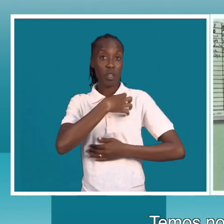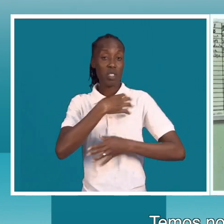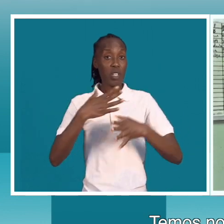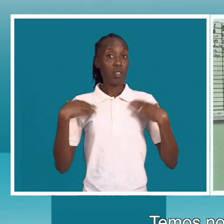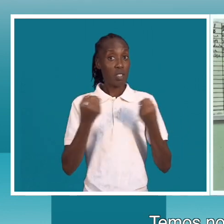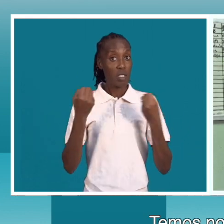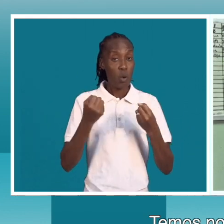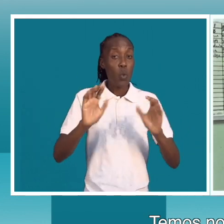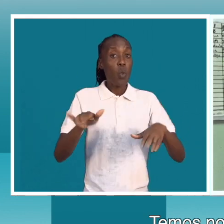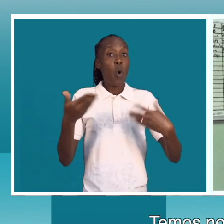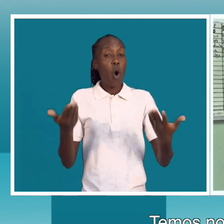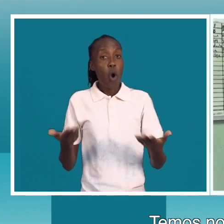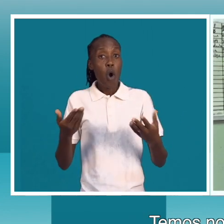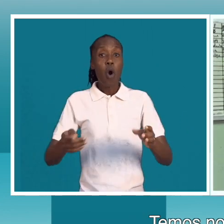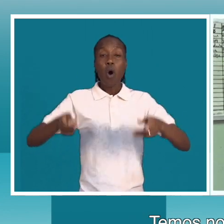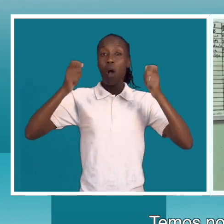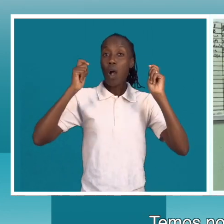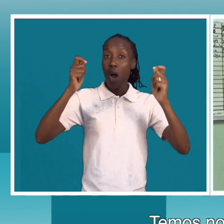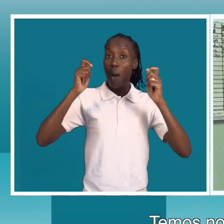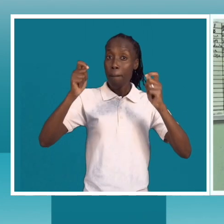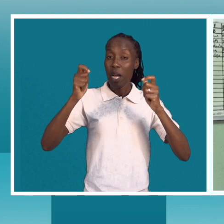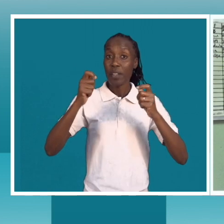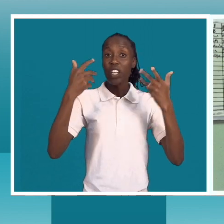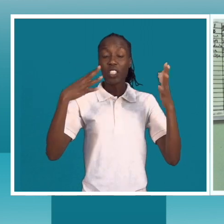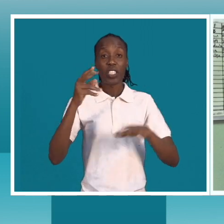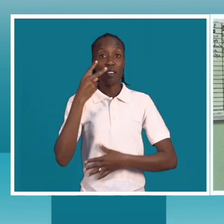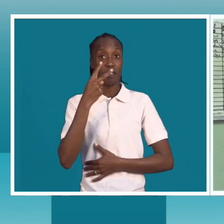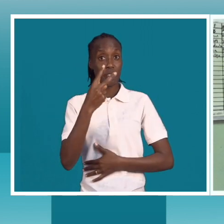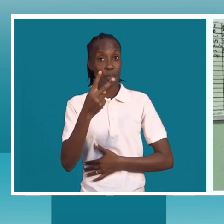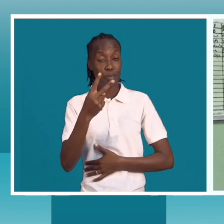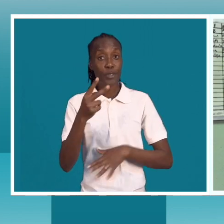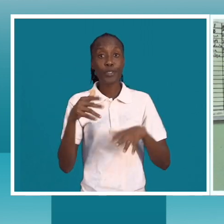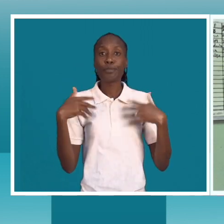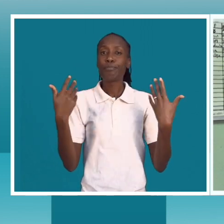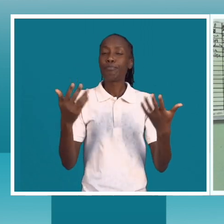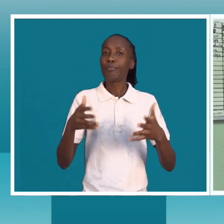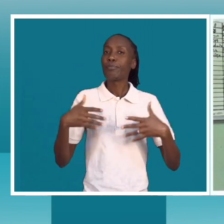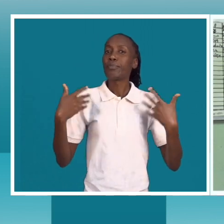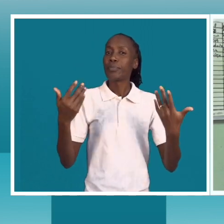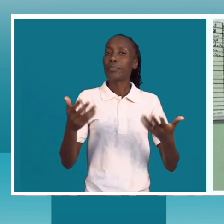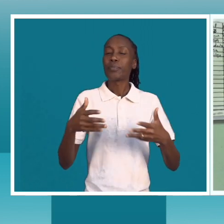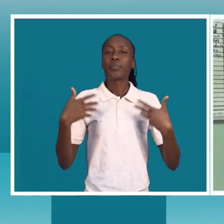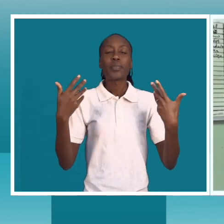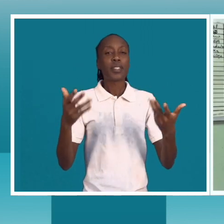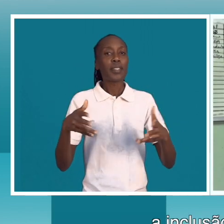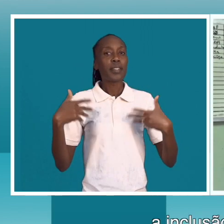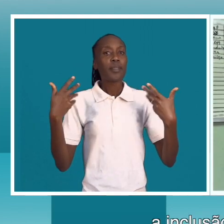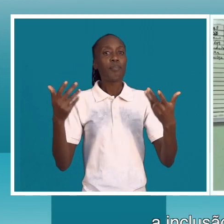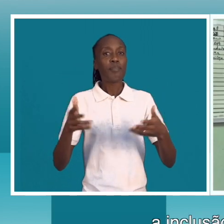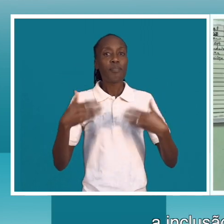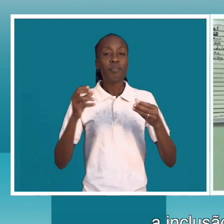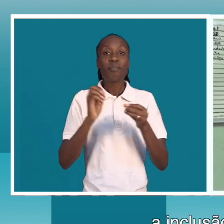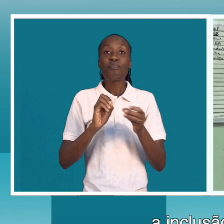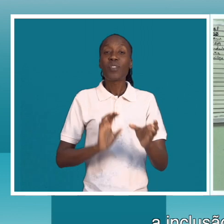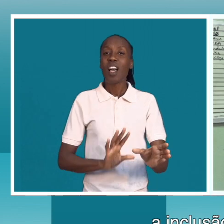Saúde, ou campanhas, tem-se notado como é que é a